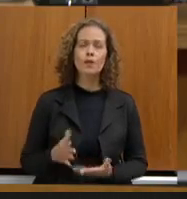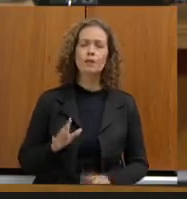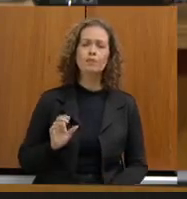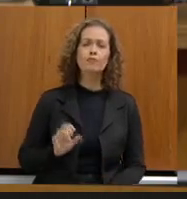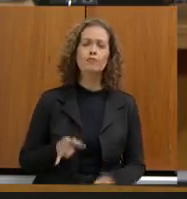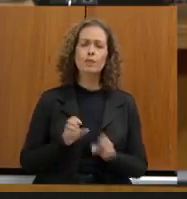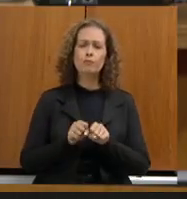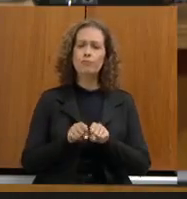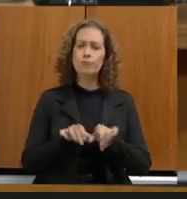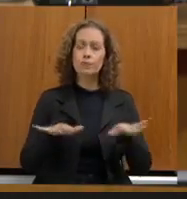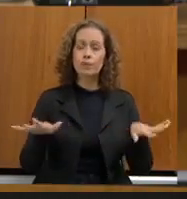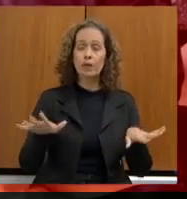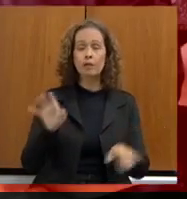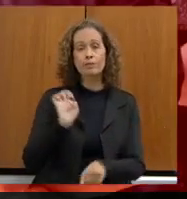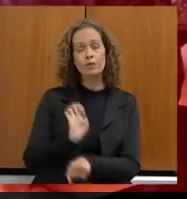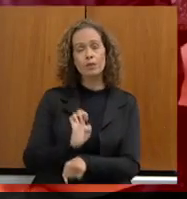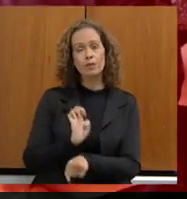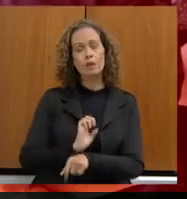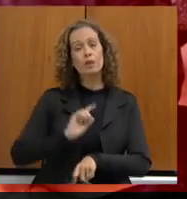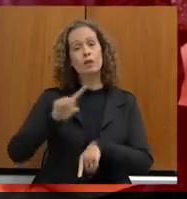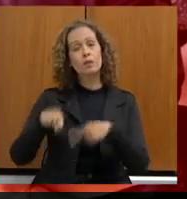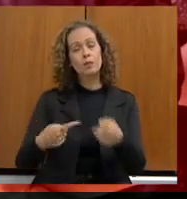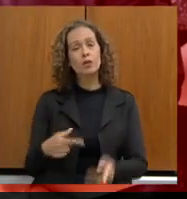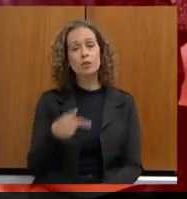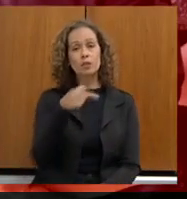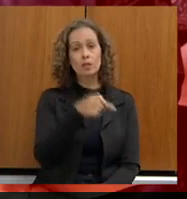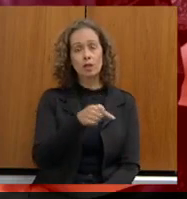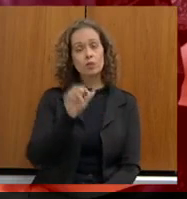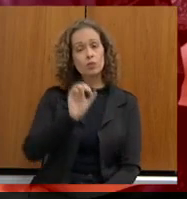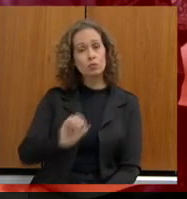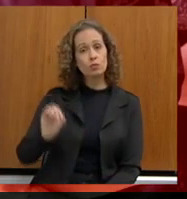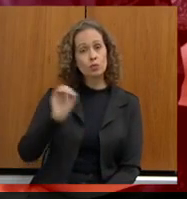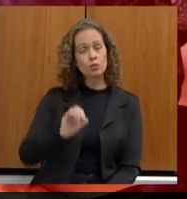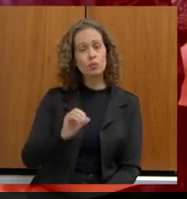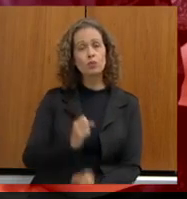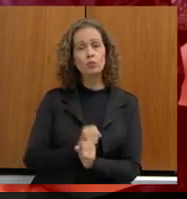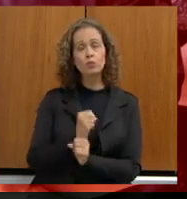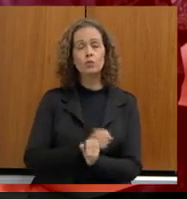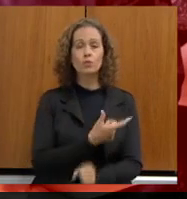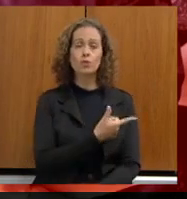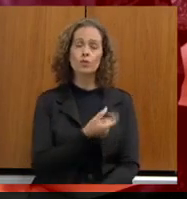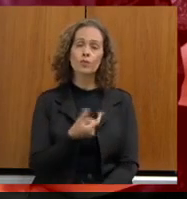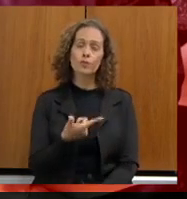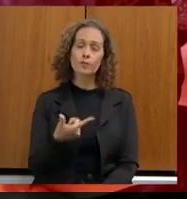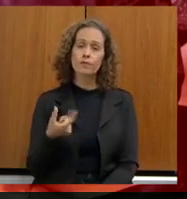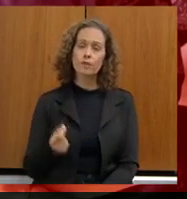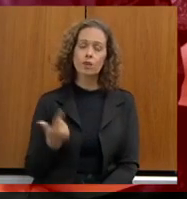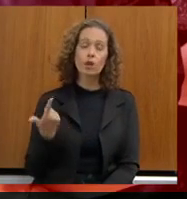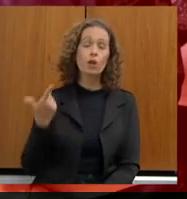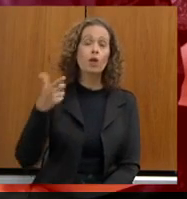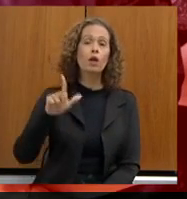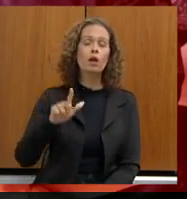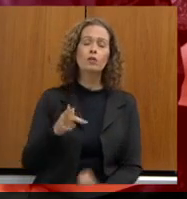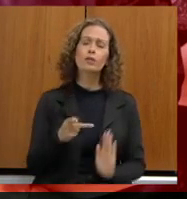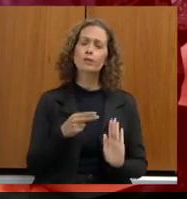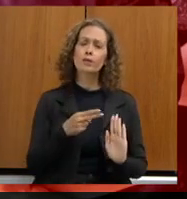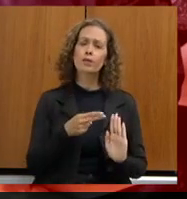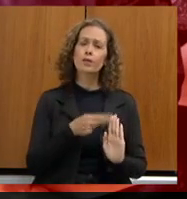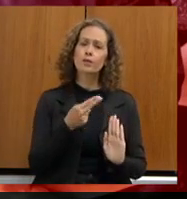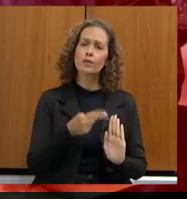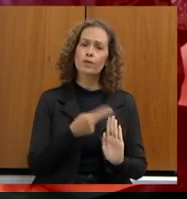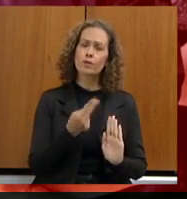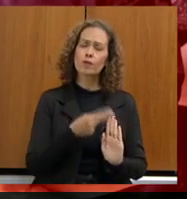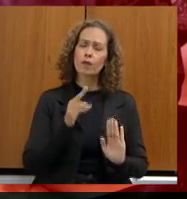afora depois em sete de outubro de dois mil e vinte outra resolução foi publicada